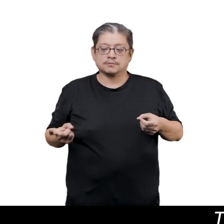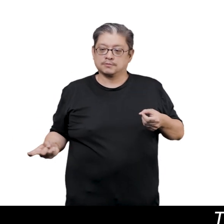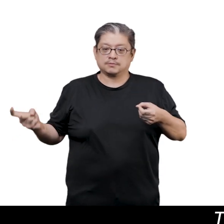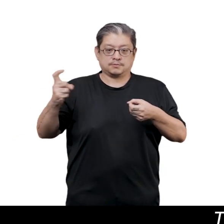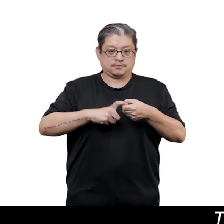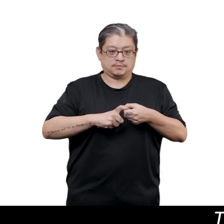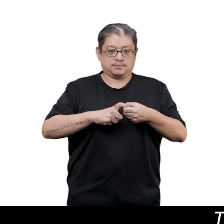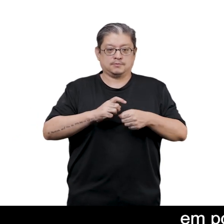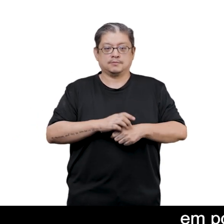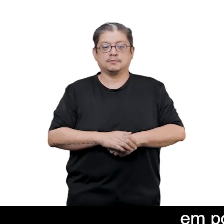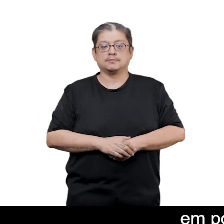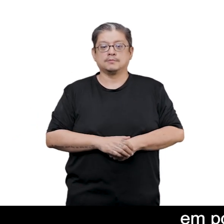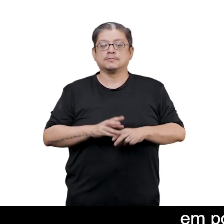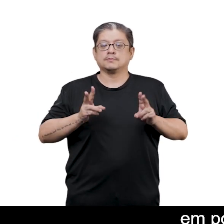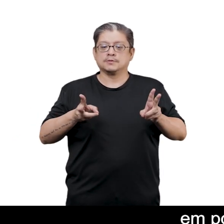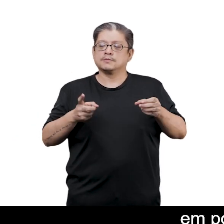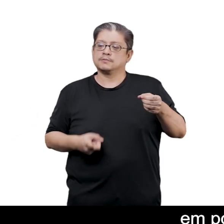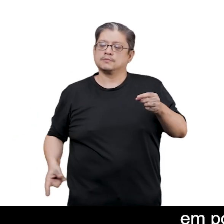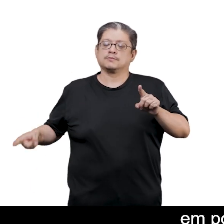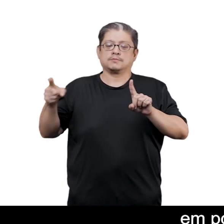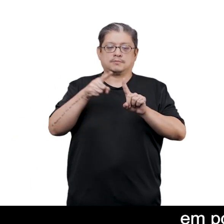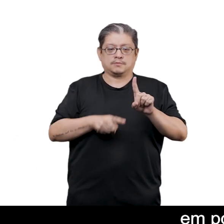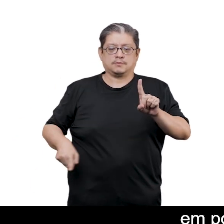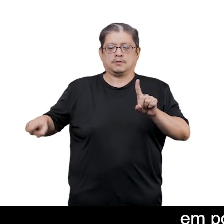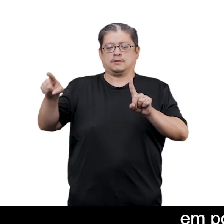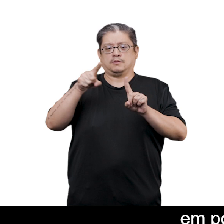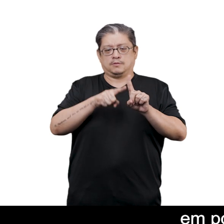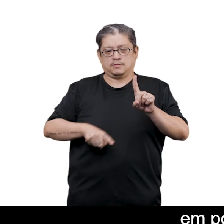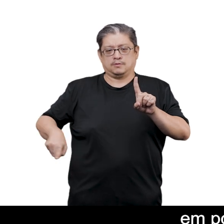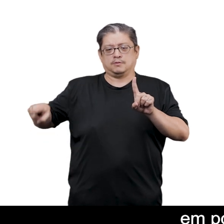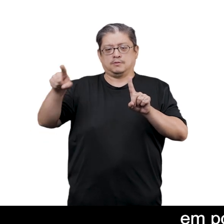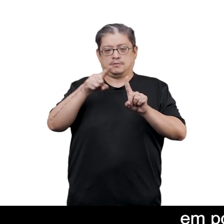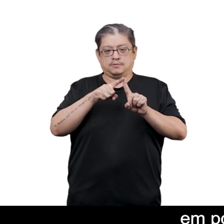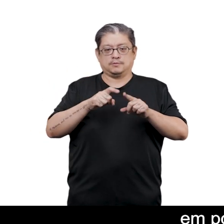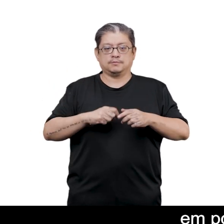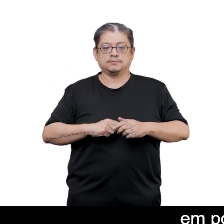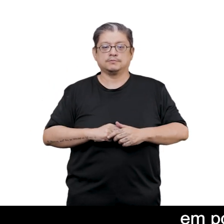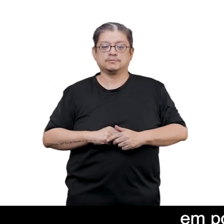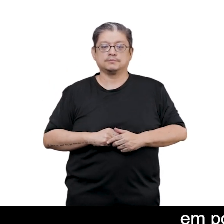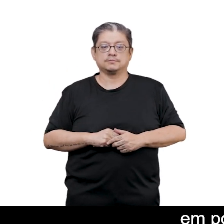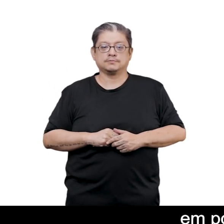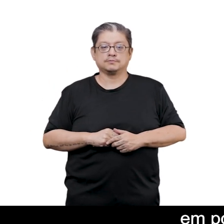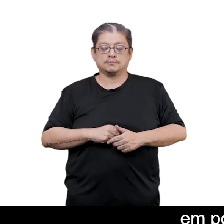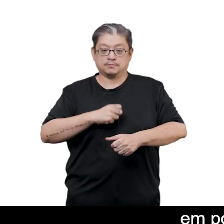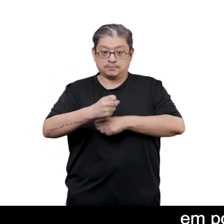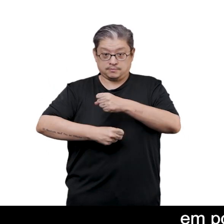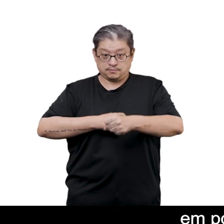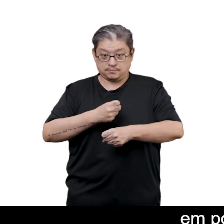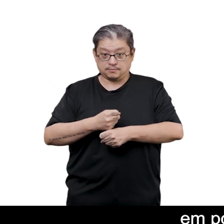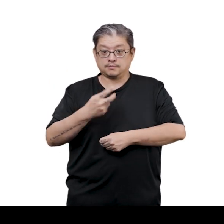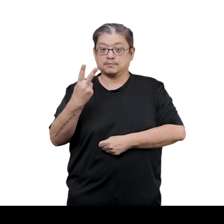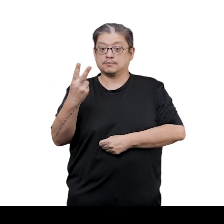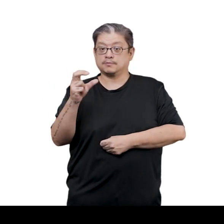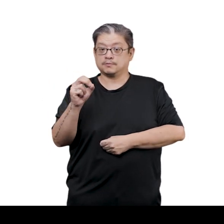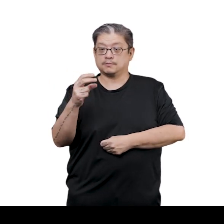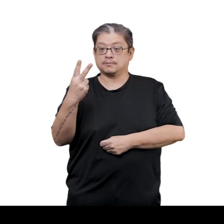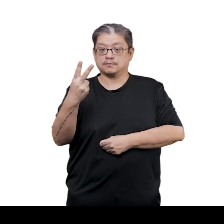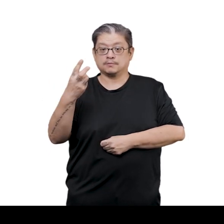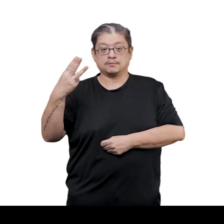Point or Situation, em português, O Fato de Constantemente Retornar ao Mesmo Ponto ou Situação,